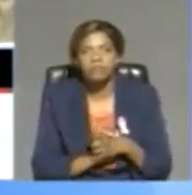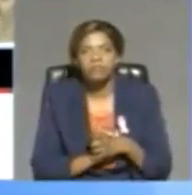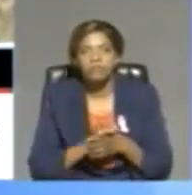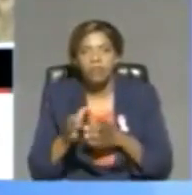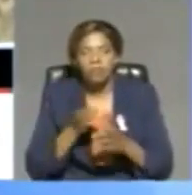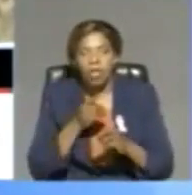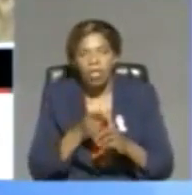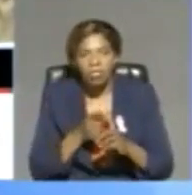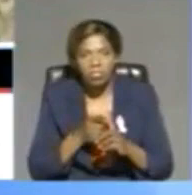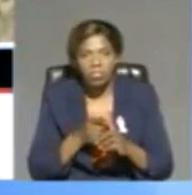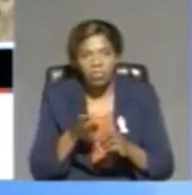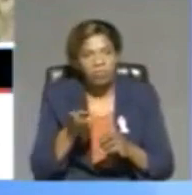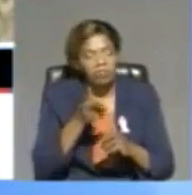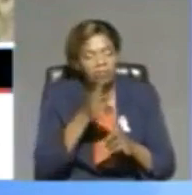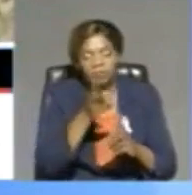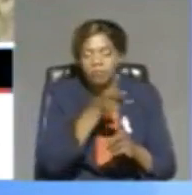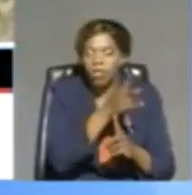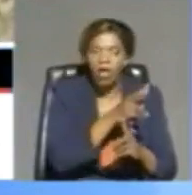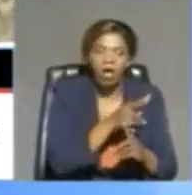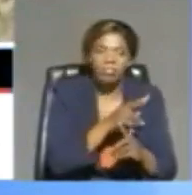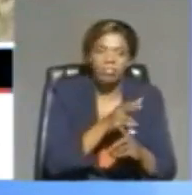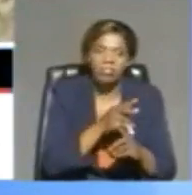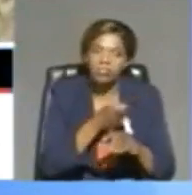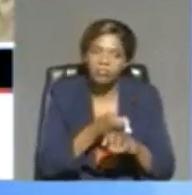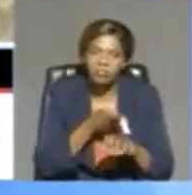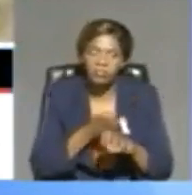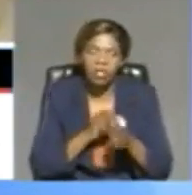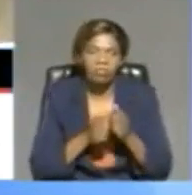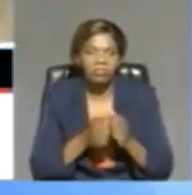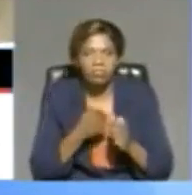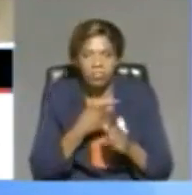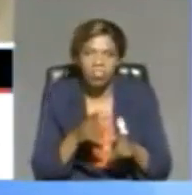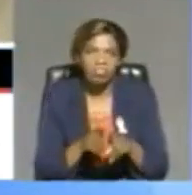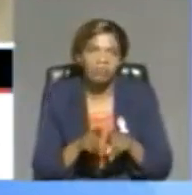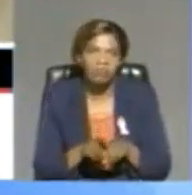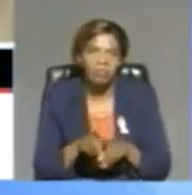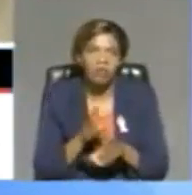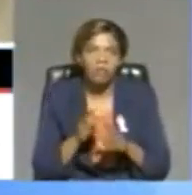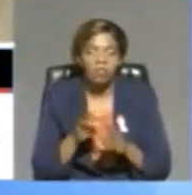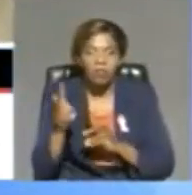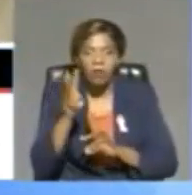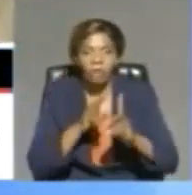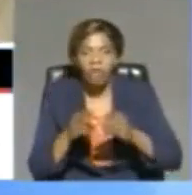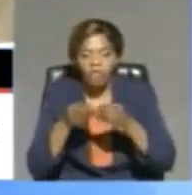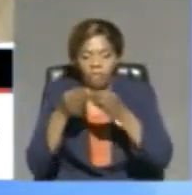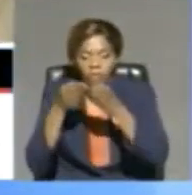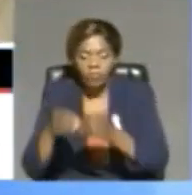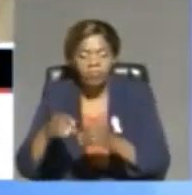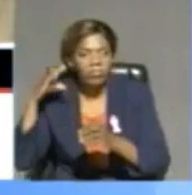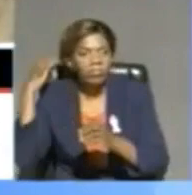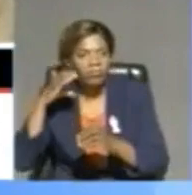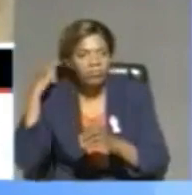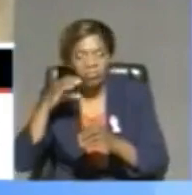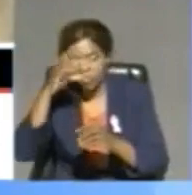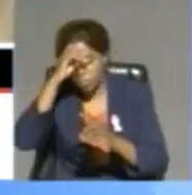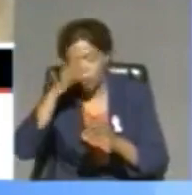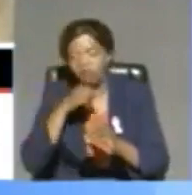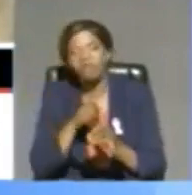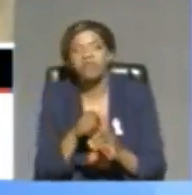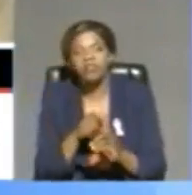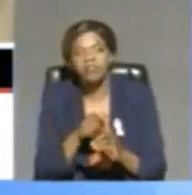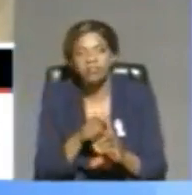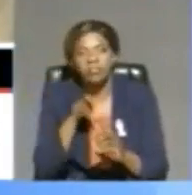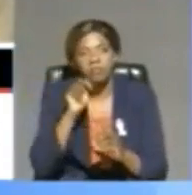vários, sobretudo a recuperação da confiança do povo, que perdeu completamente a confiança no governo. A